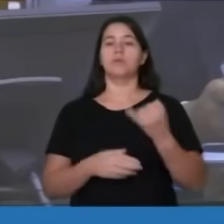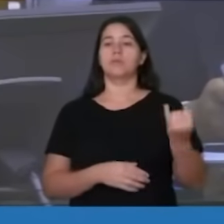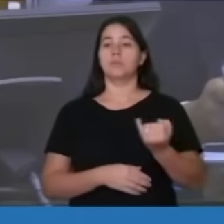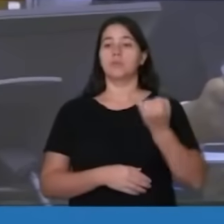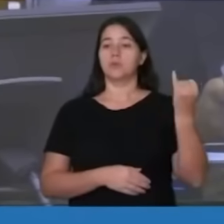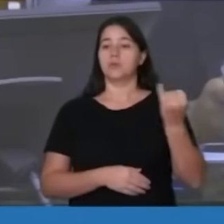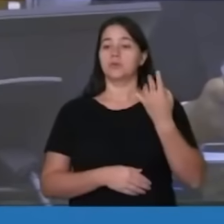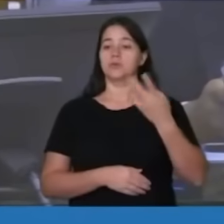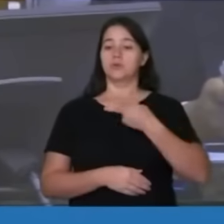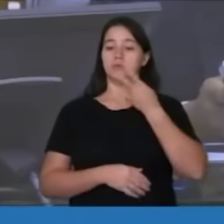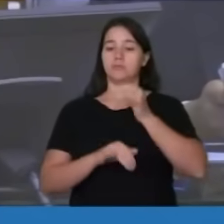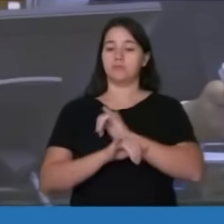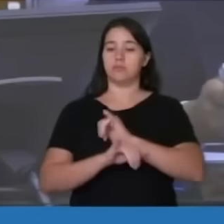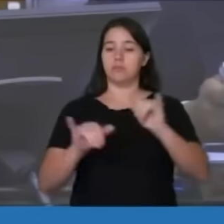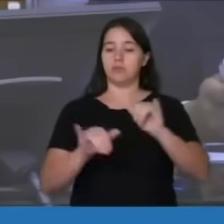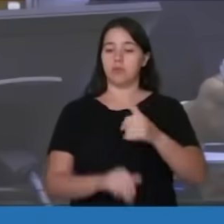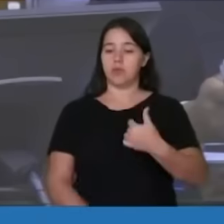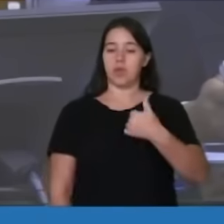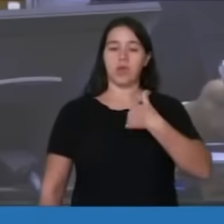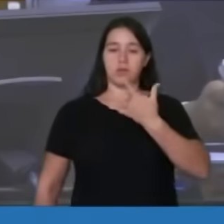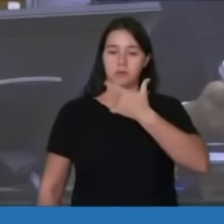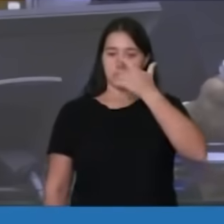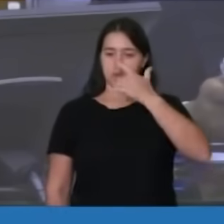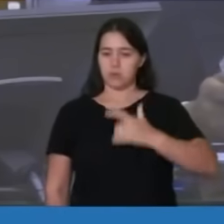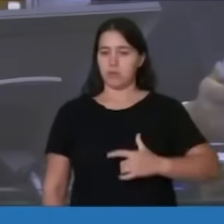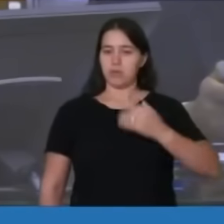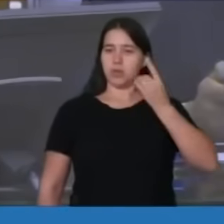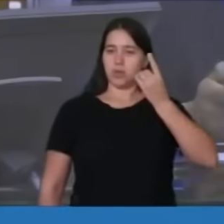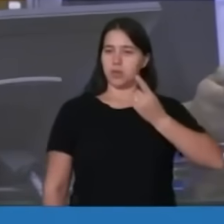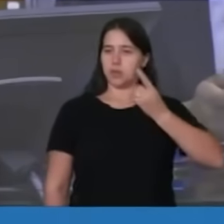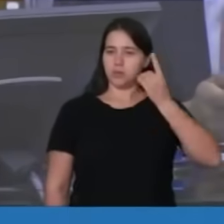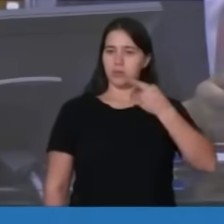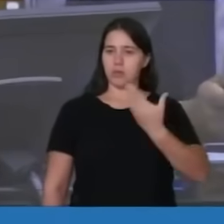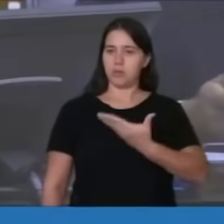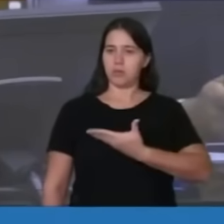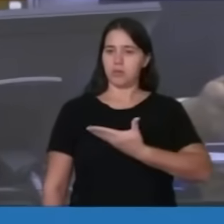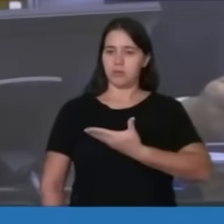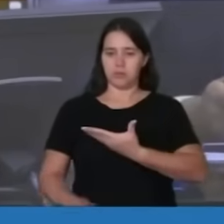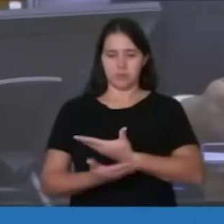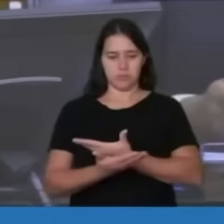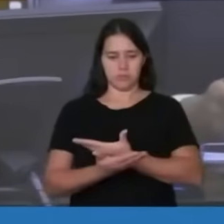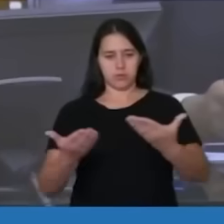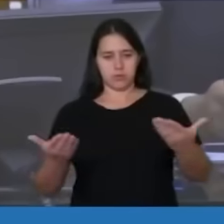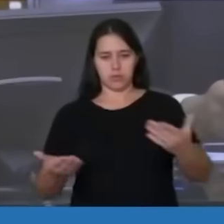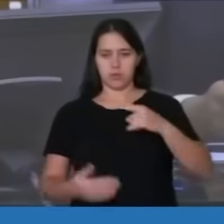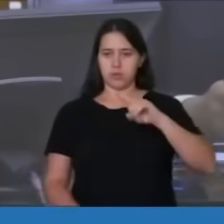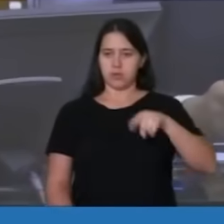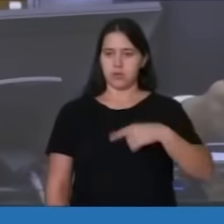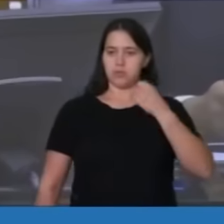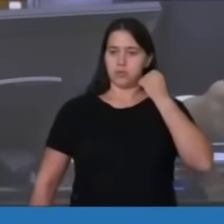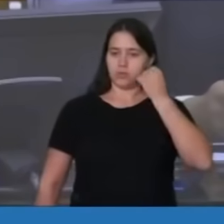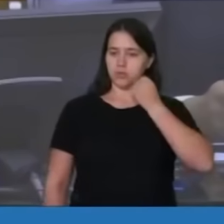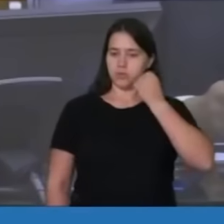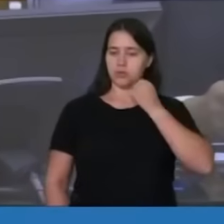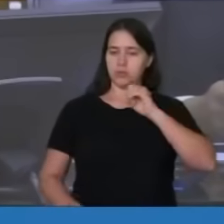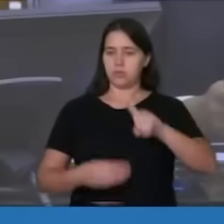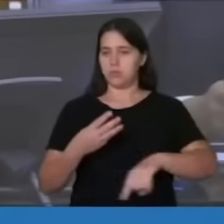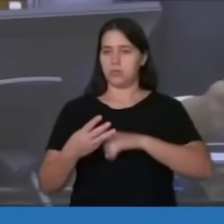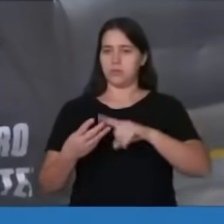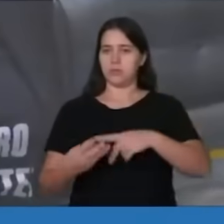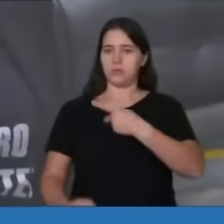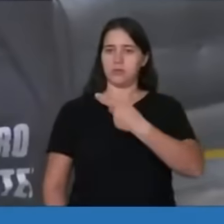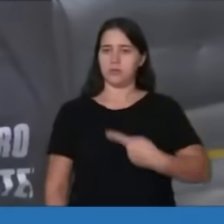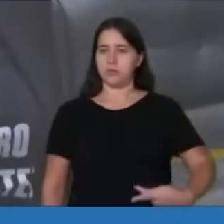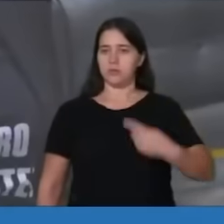dita. Eu, como parlamentar, seja como deputado, colega de Vossa Excelência, depois como senador e presidente do Senado, eu tenho uma